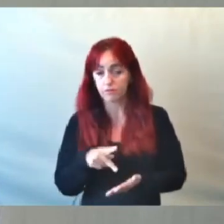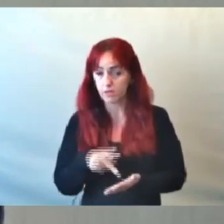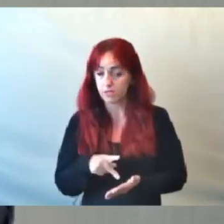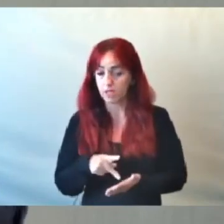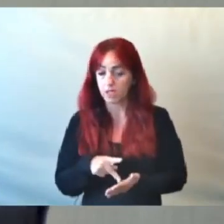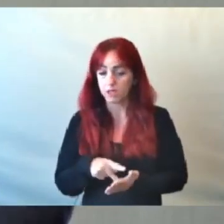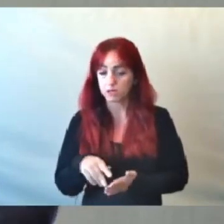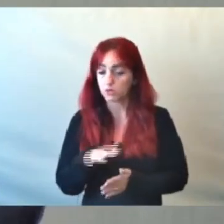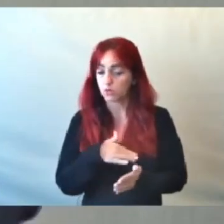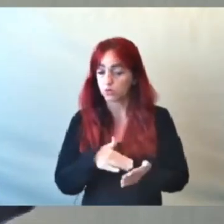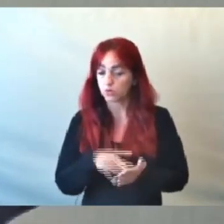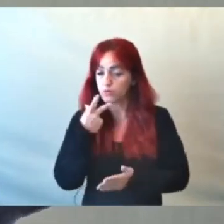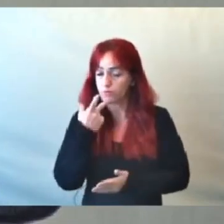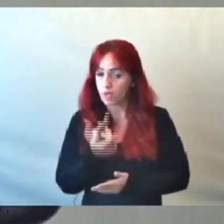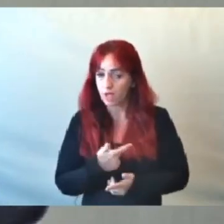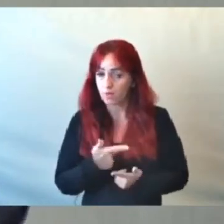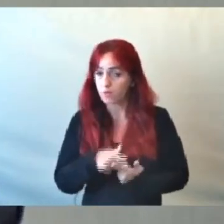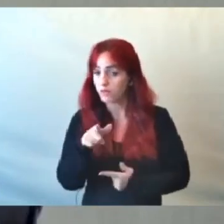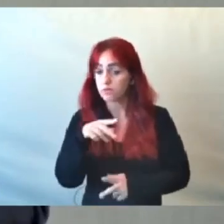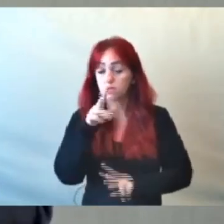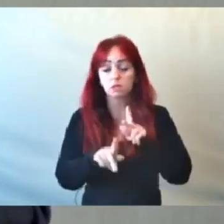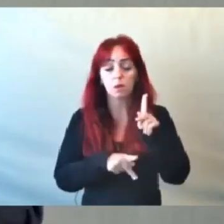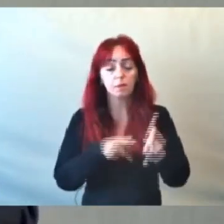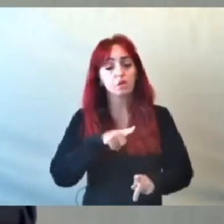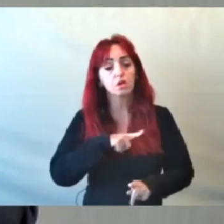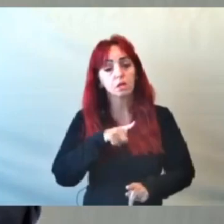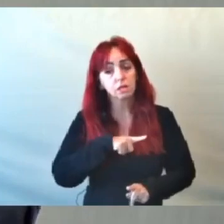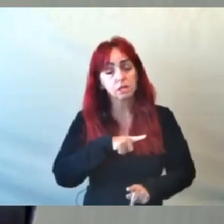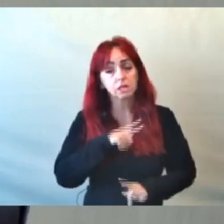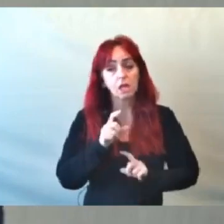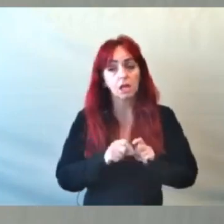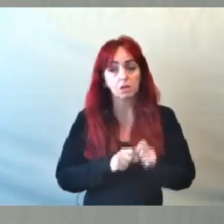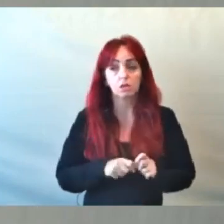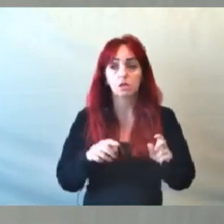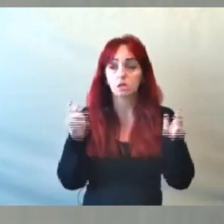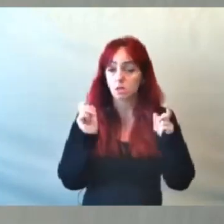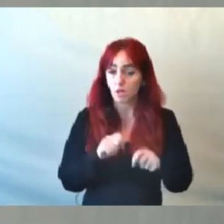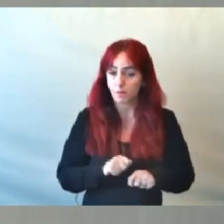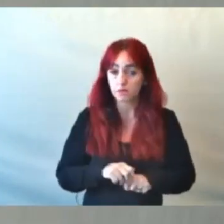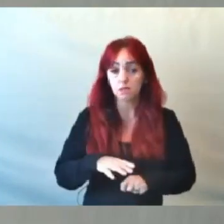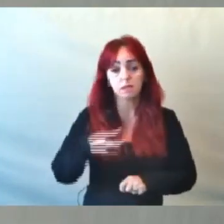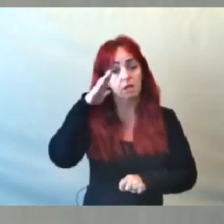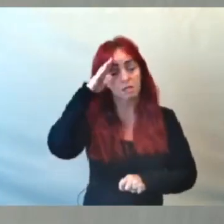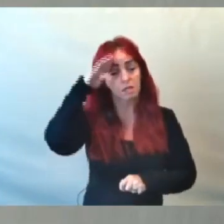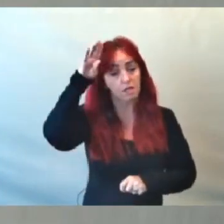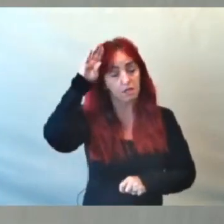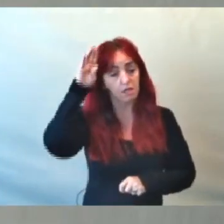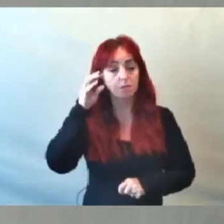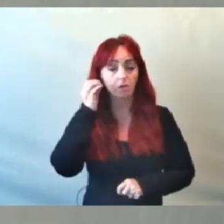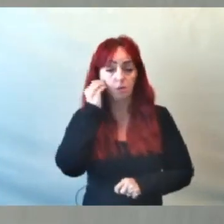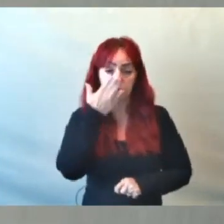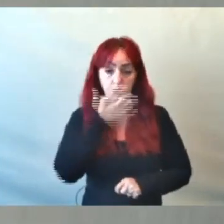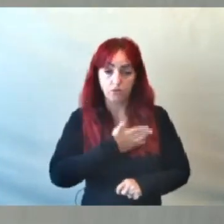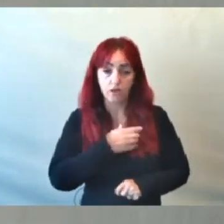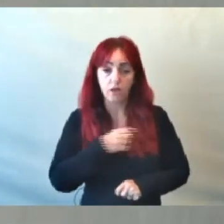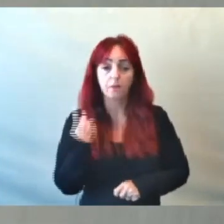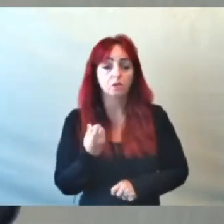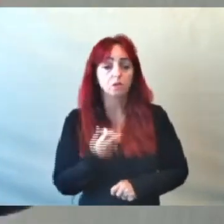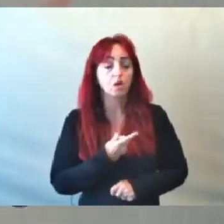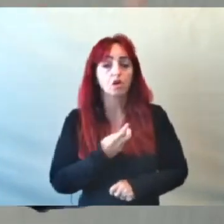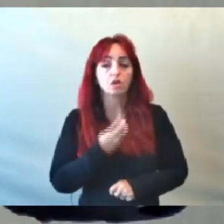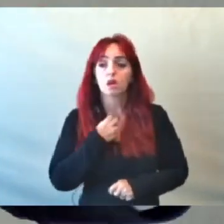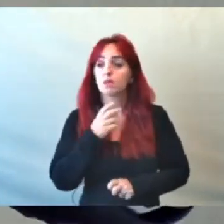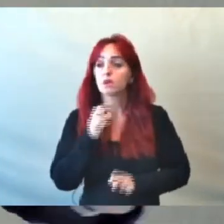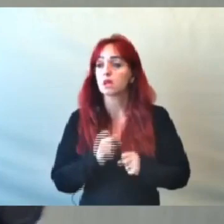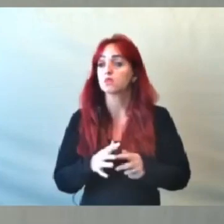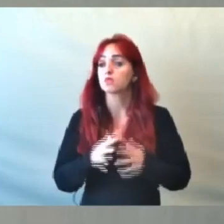são pessoas que têm, obviamente, todo o subsídio acadêmico para atestar. Mas nós não podemos confundir um relatório